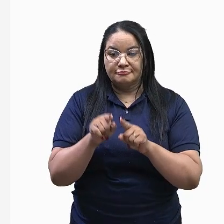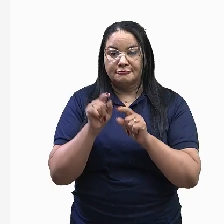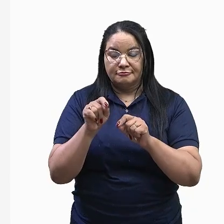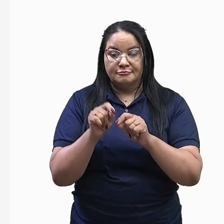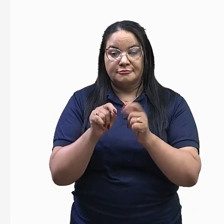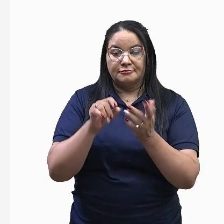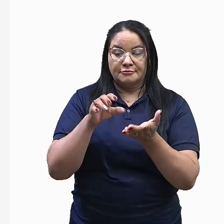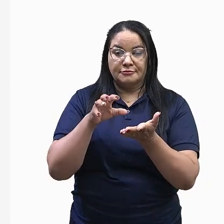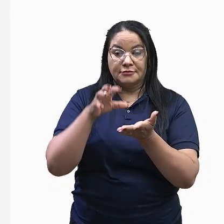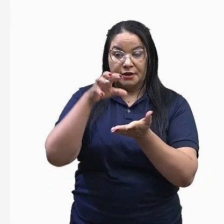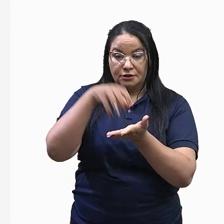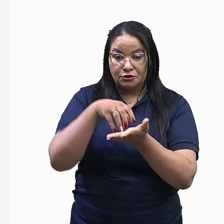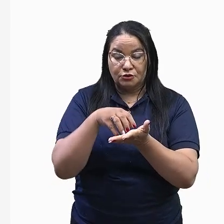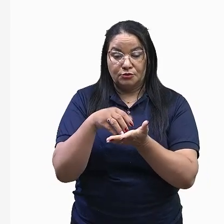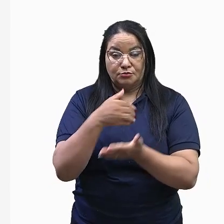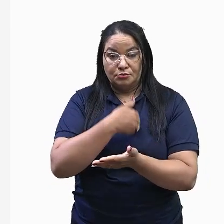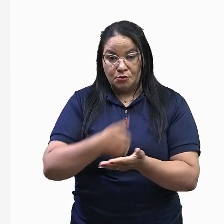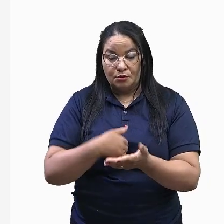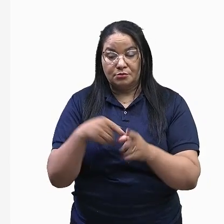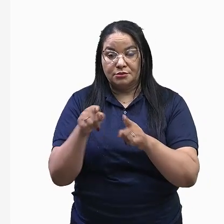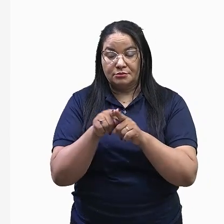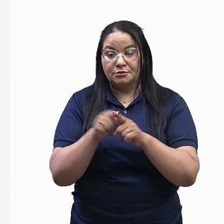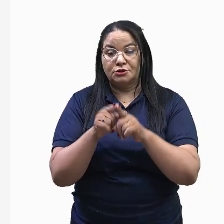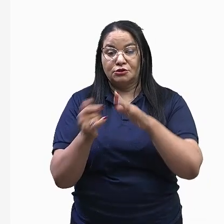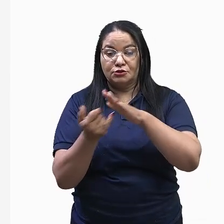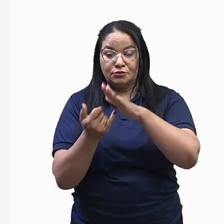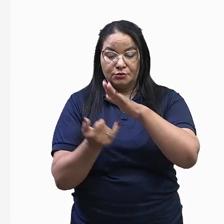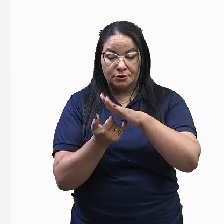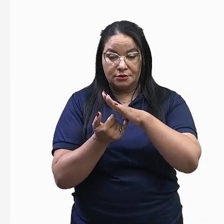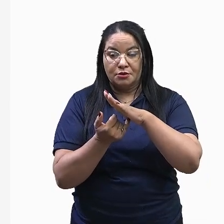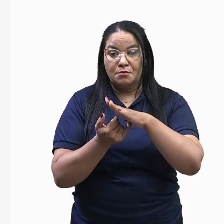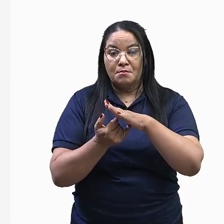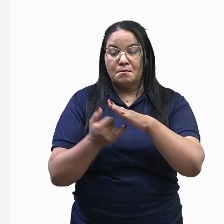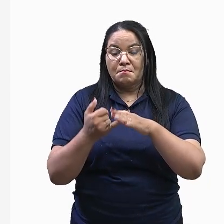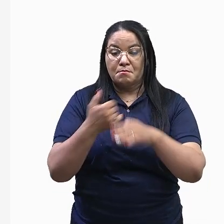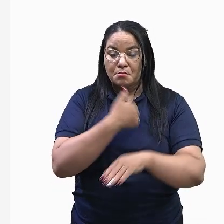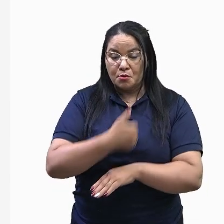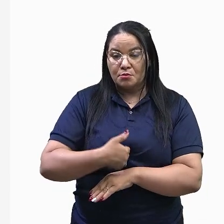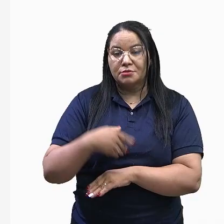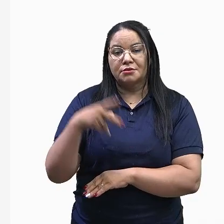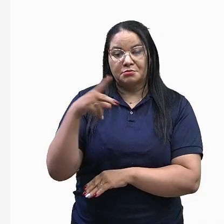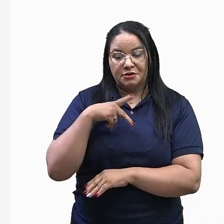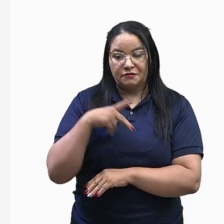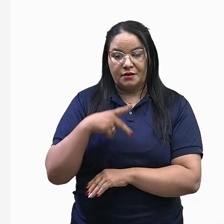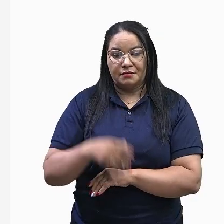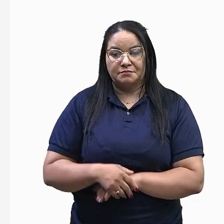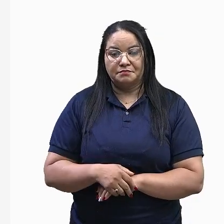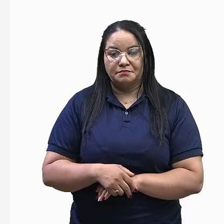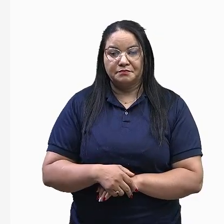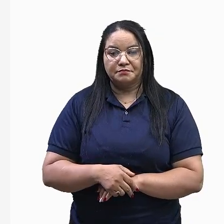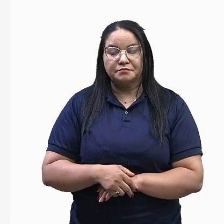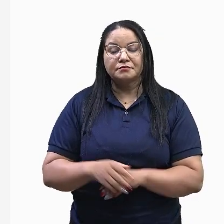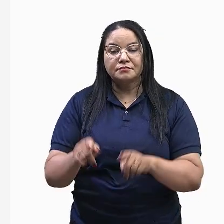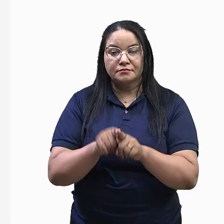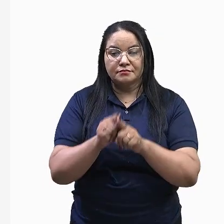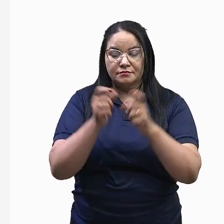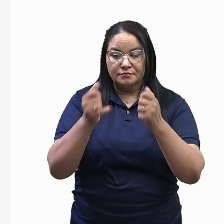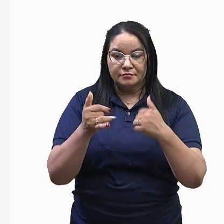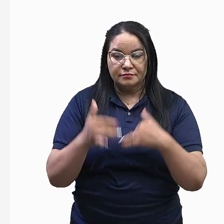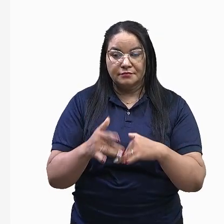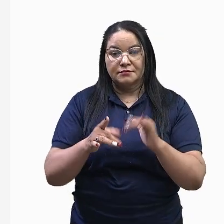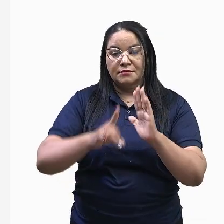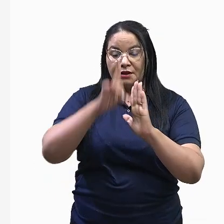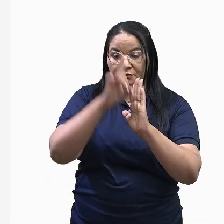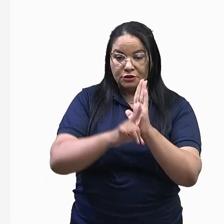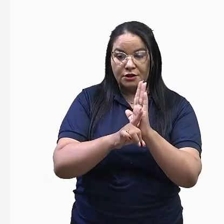instituições públicas e privadas, também, né? Vai estar dizendo qual é o direito e qual é o